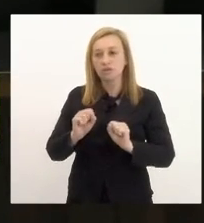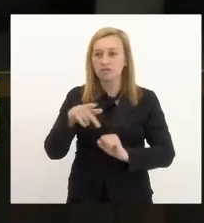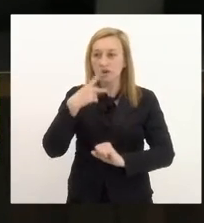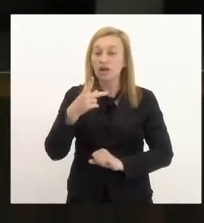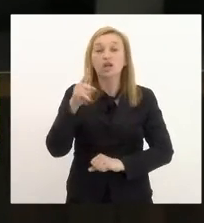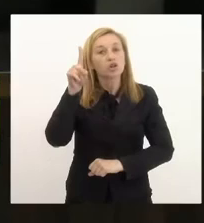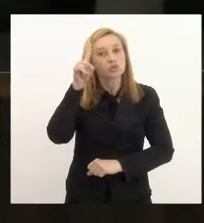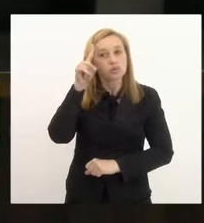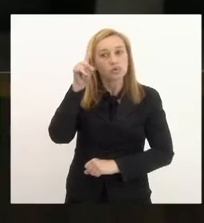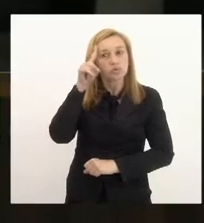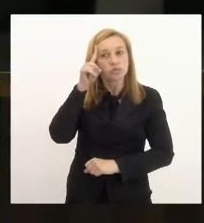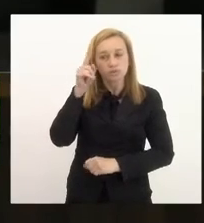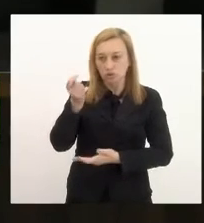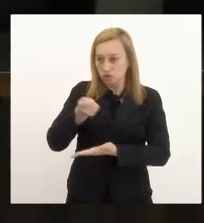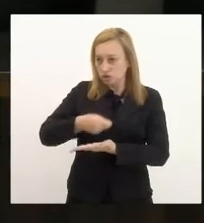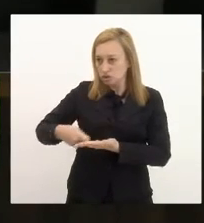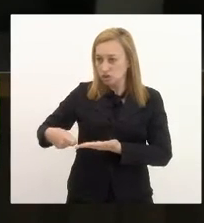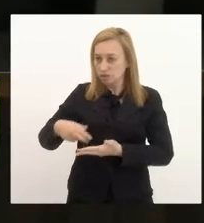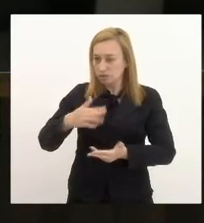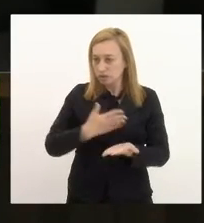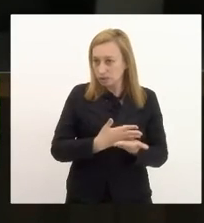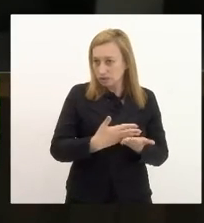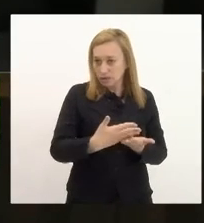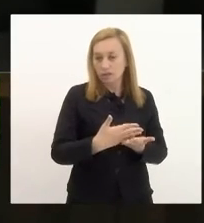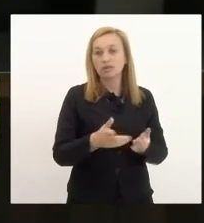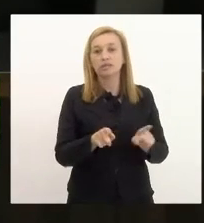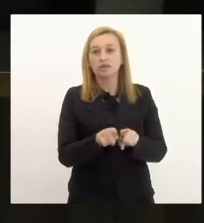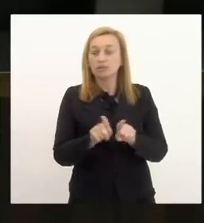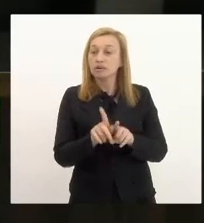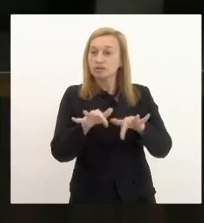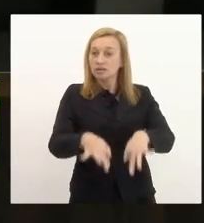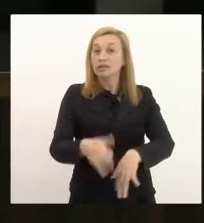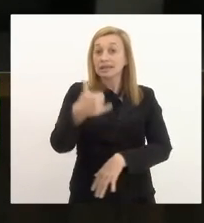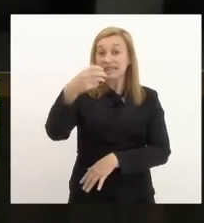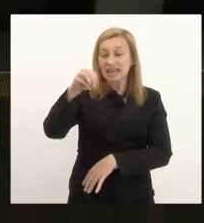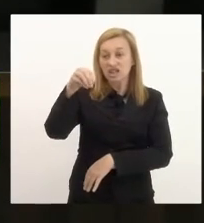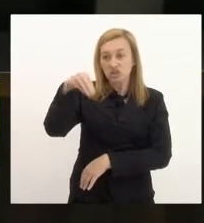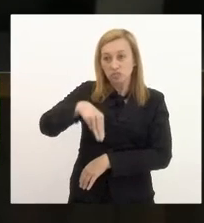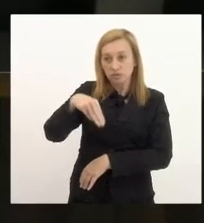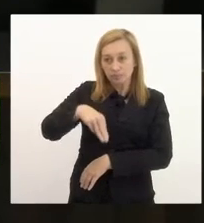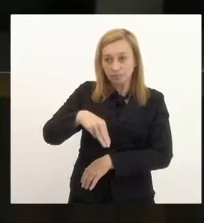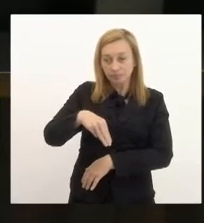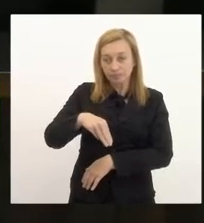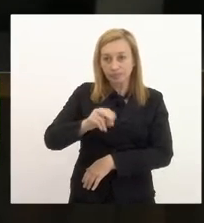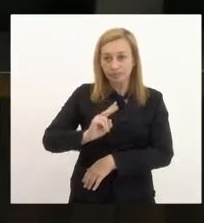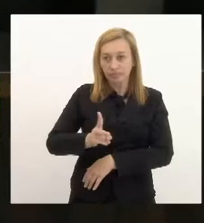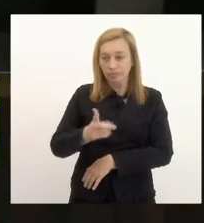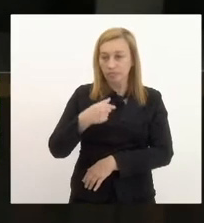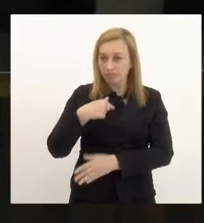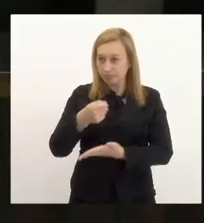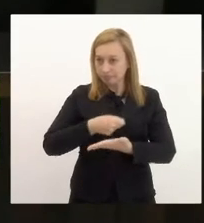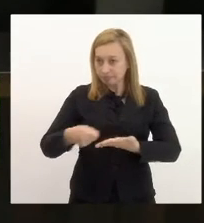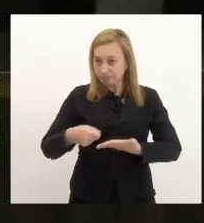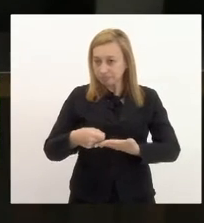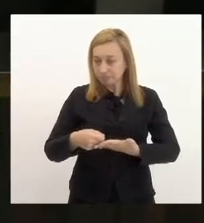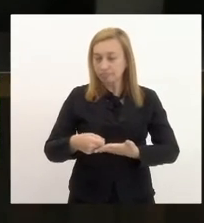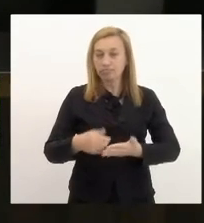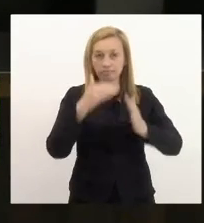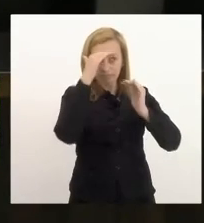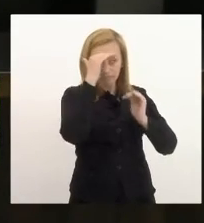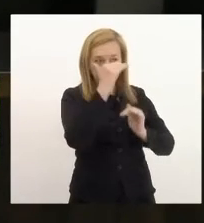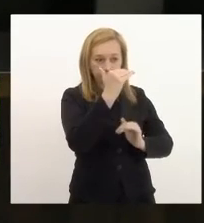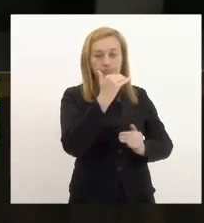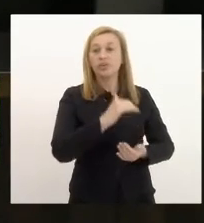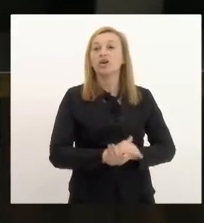todo dia me escrevo no espelho inicial no expediente final tem 10 minutos cada vez que eu me inscrevo por